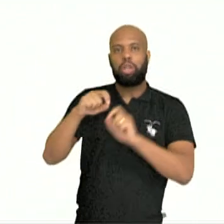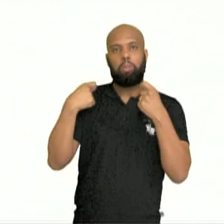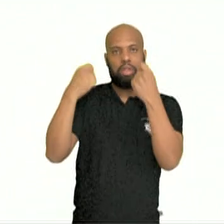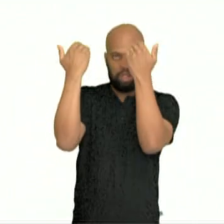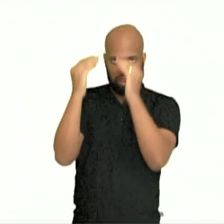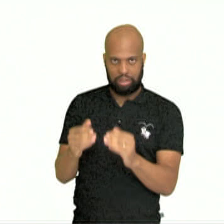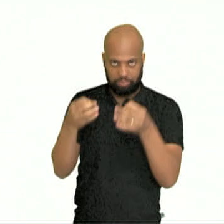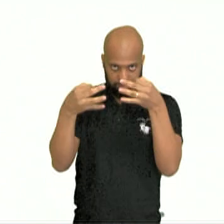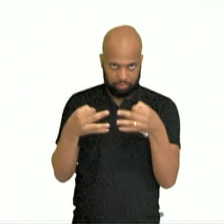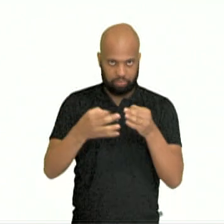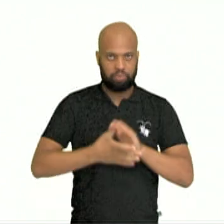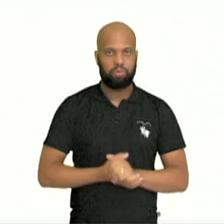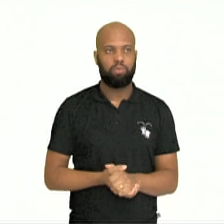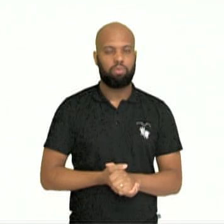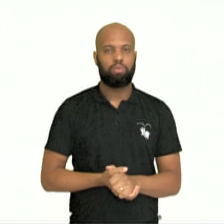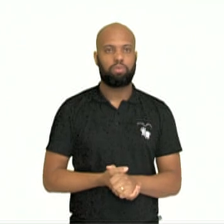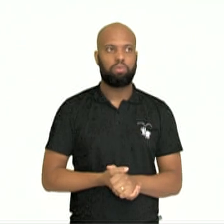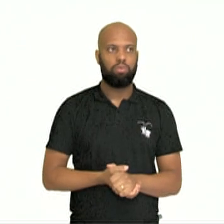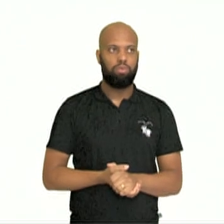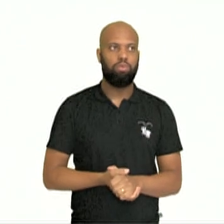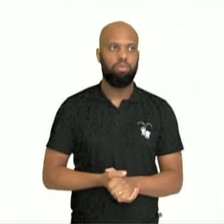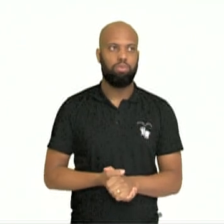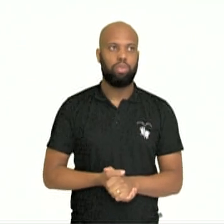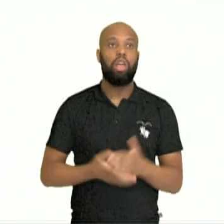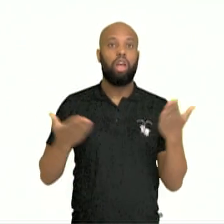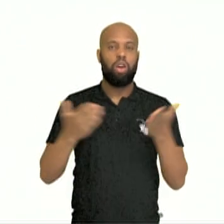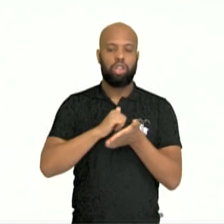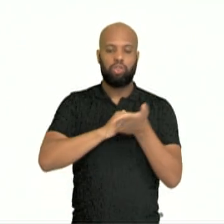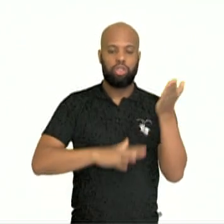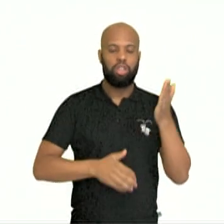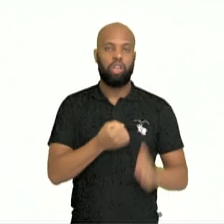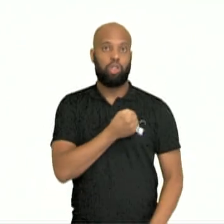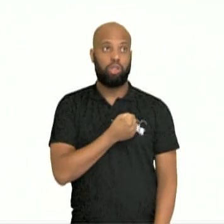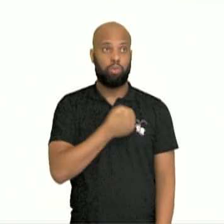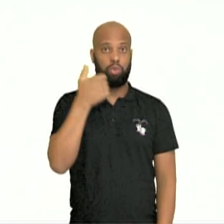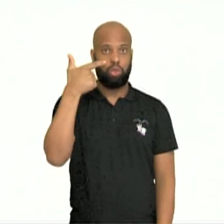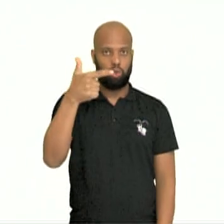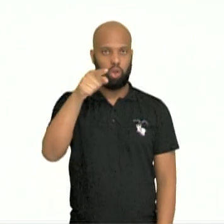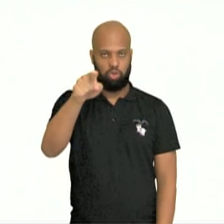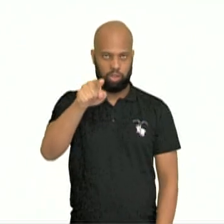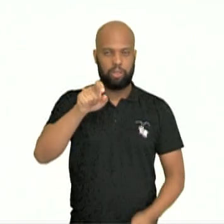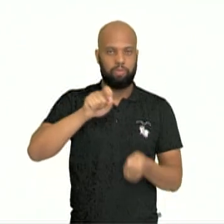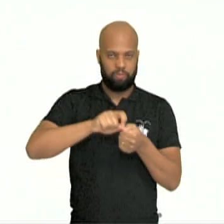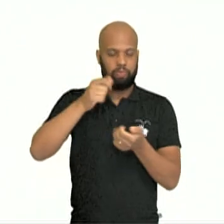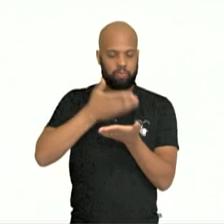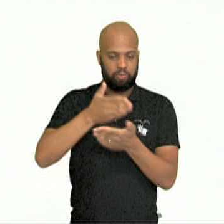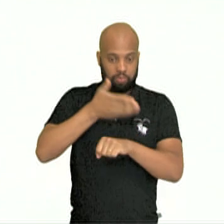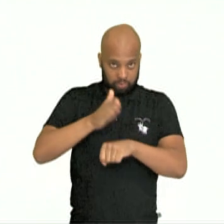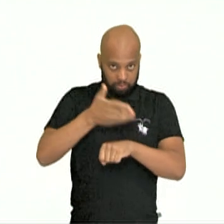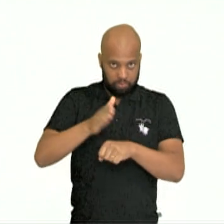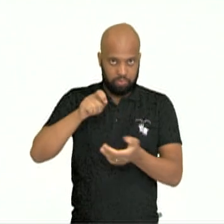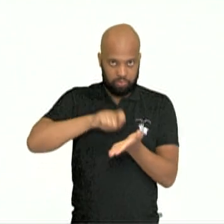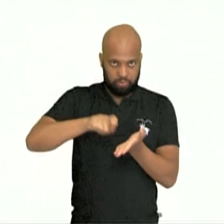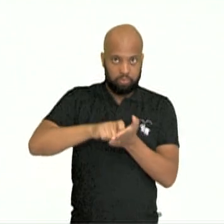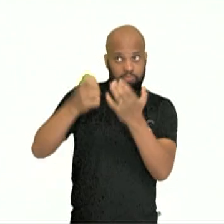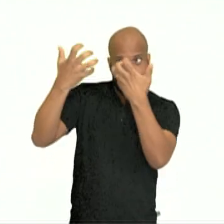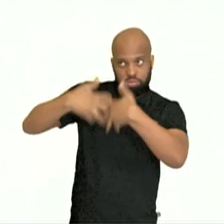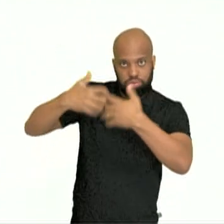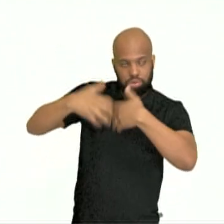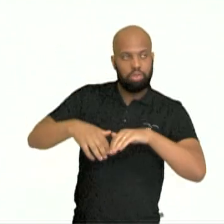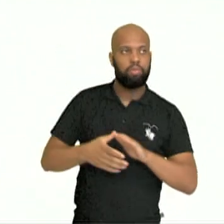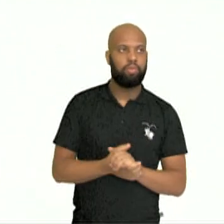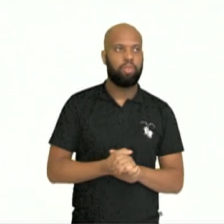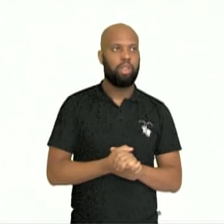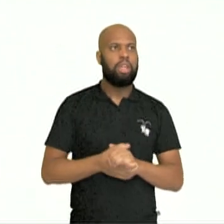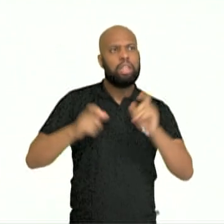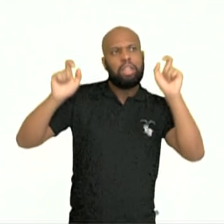analisado. Bacana? Mais uma atividade para vocês, senhores. Reflita.